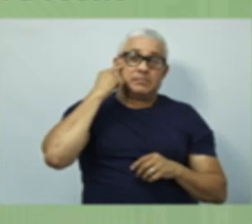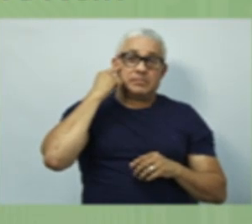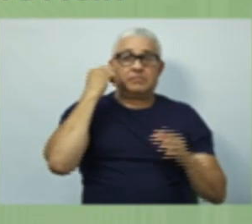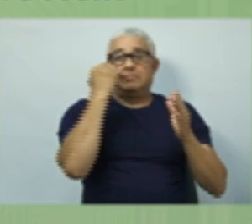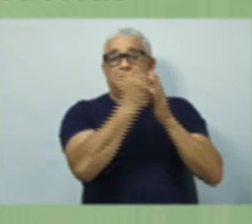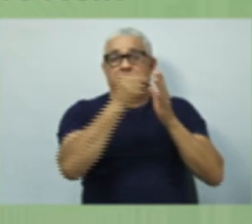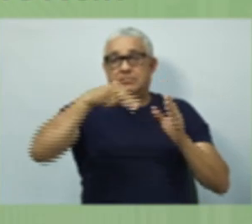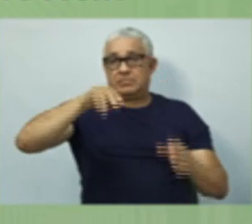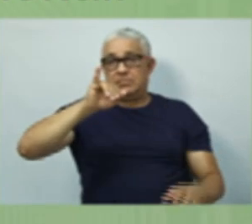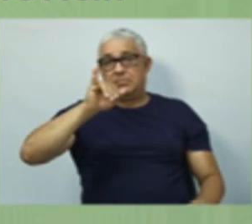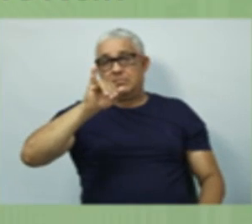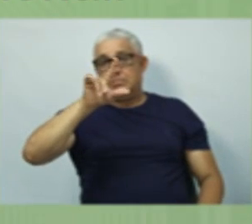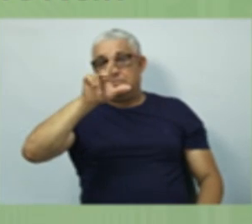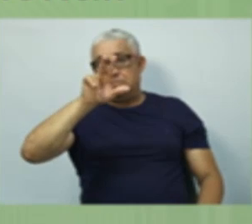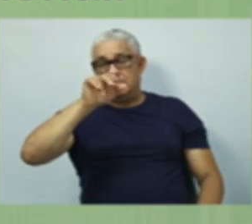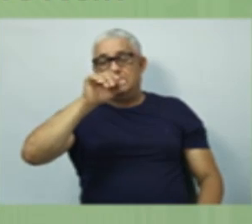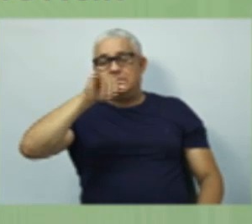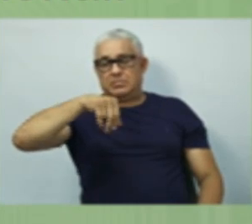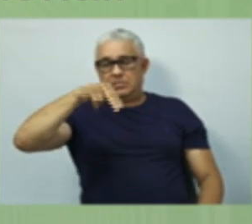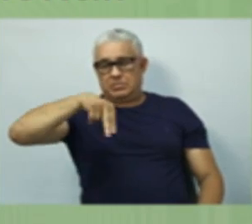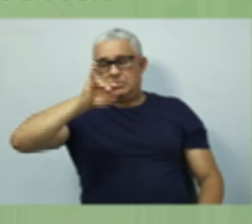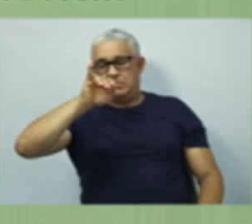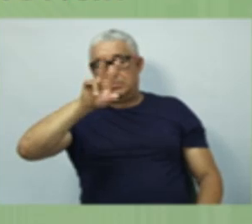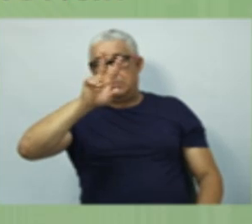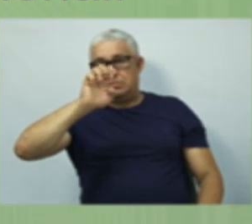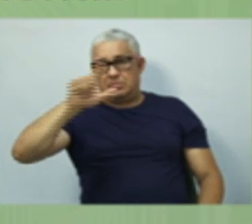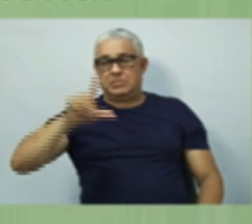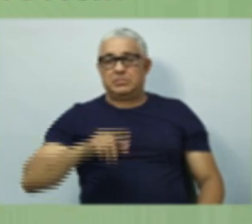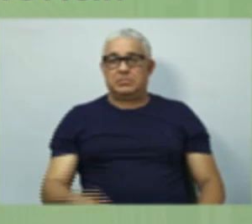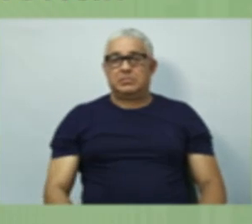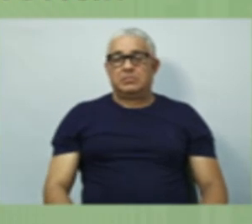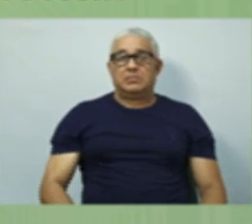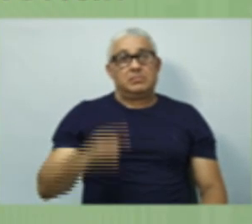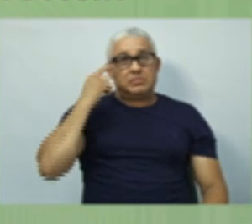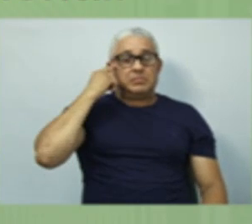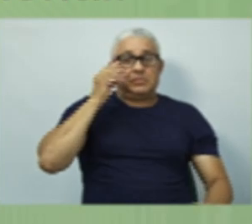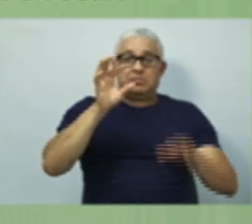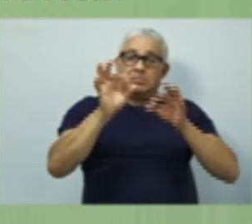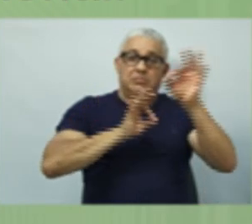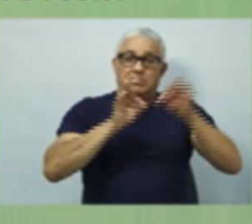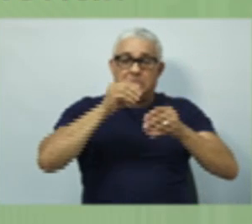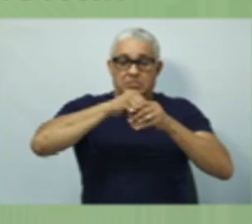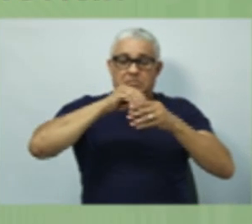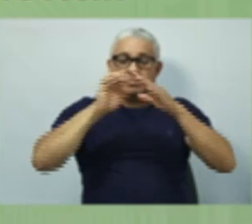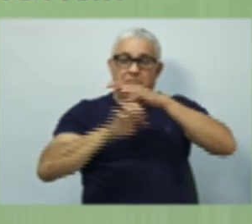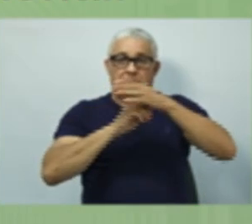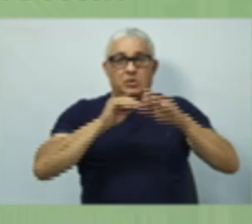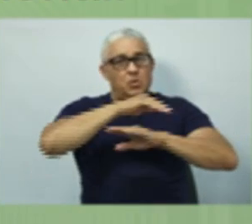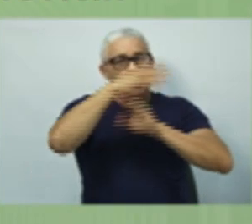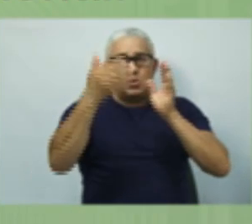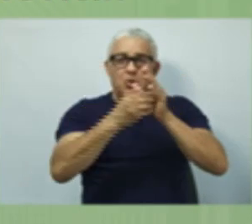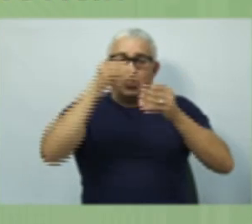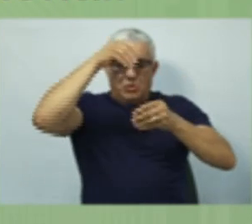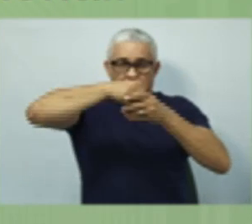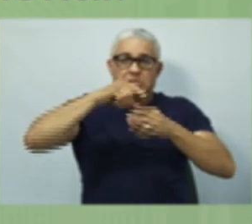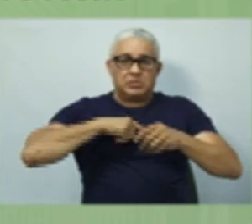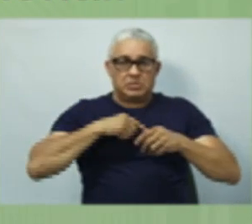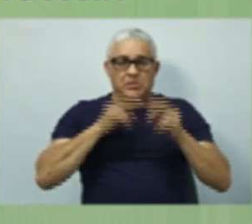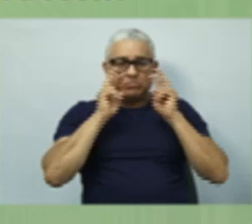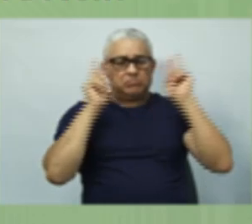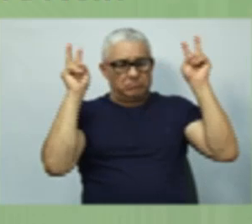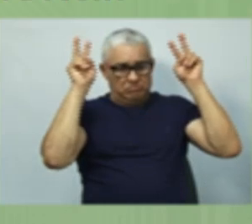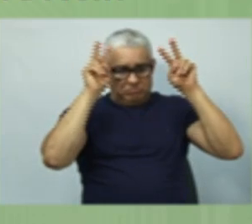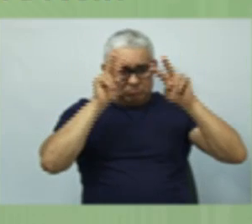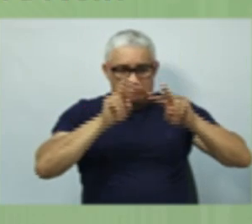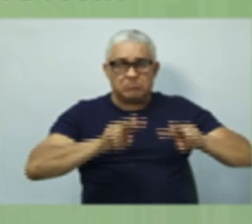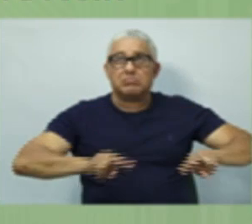nível estratégico, que é o planejamento estratégico, ele vai pensar na organização como um todo, ele vai ter um olhar em